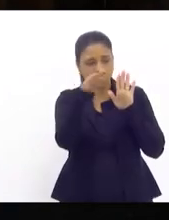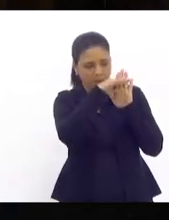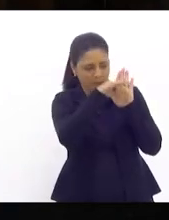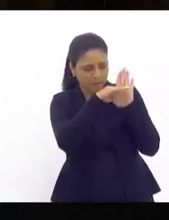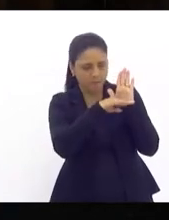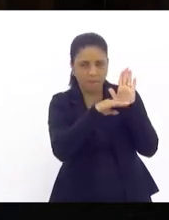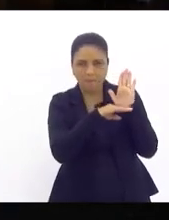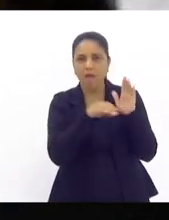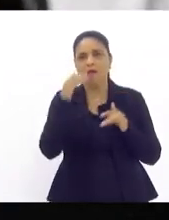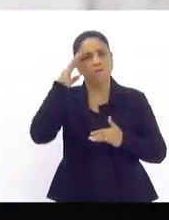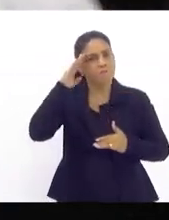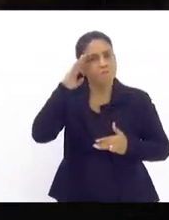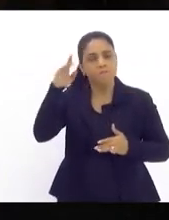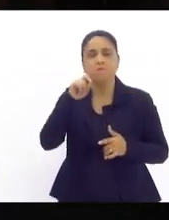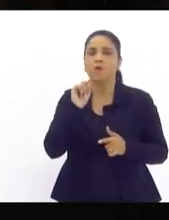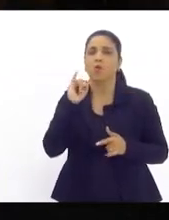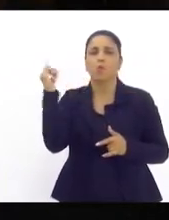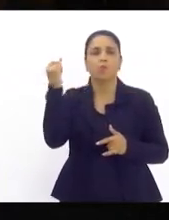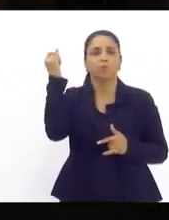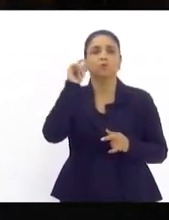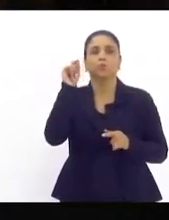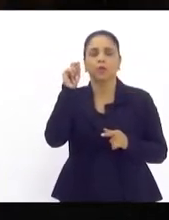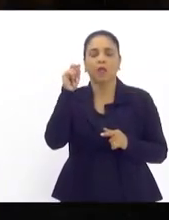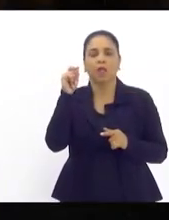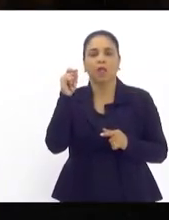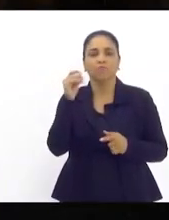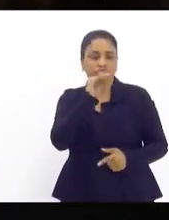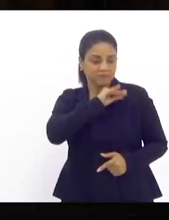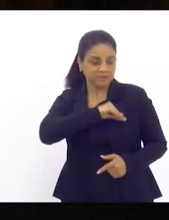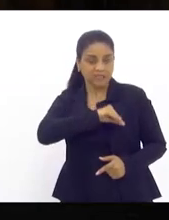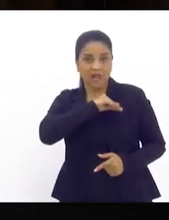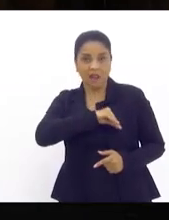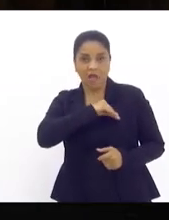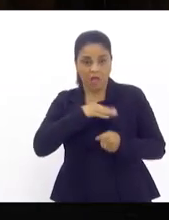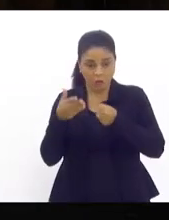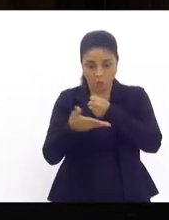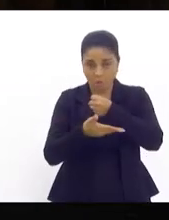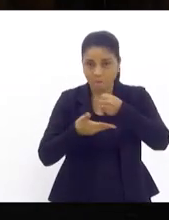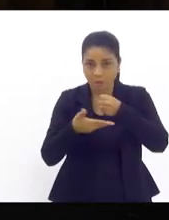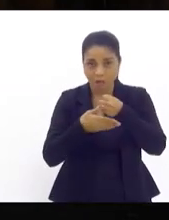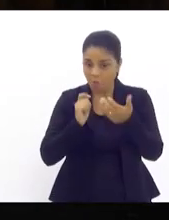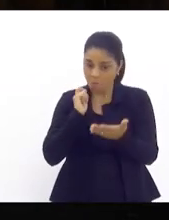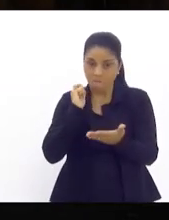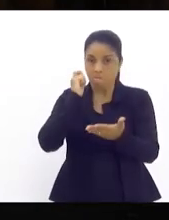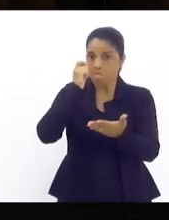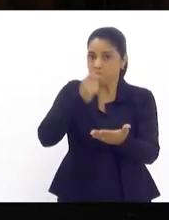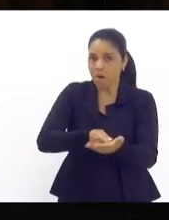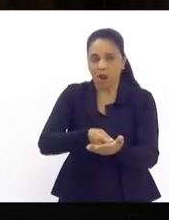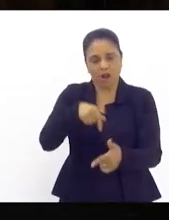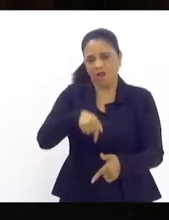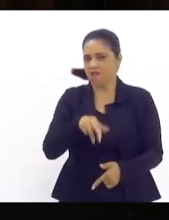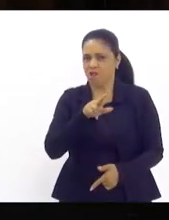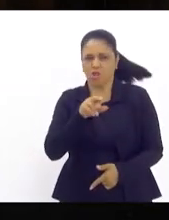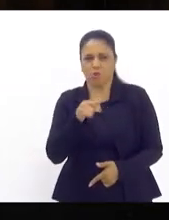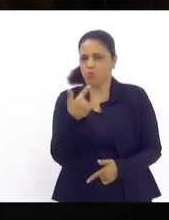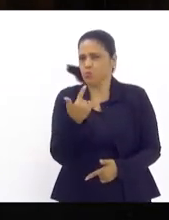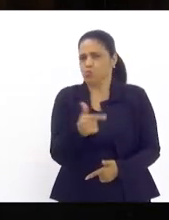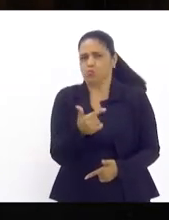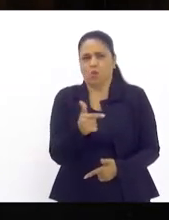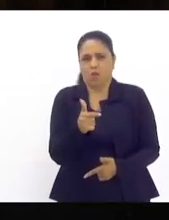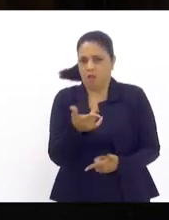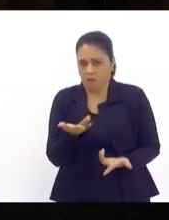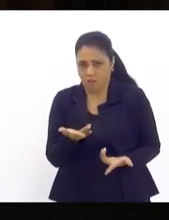delas é a questão do piso nacional da educação, que não é pago no Rio de Janeiro. Os profissionais de educação já